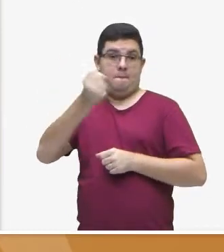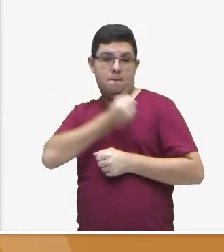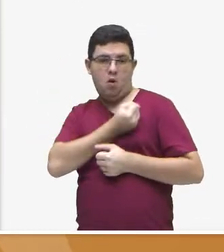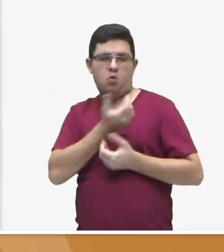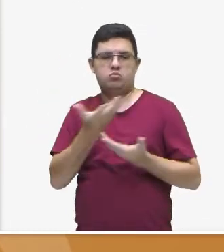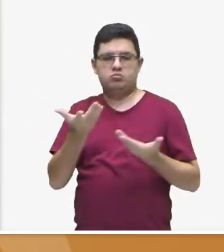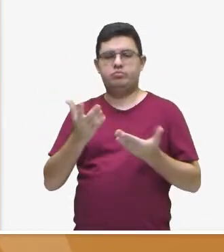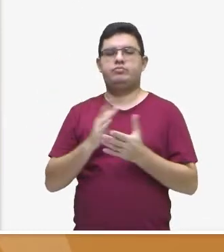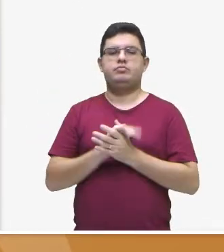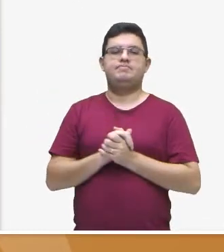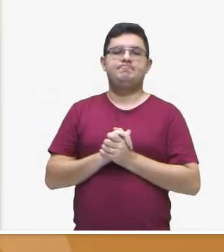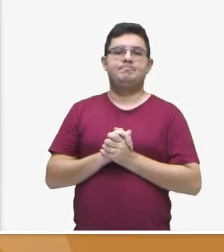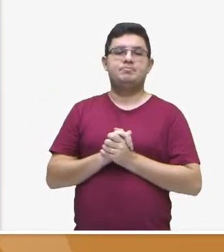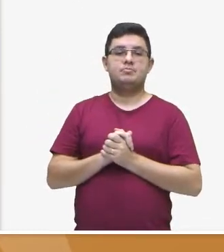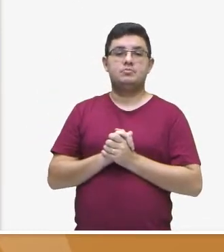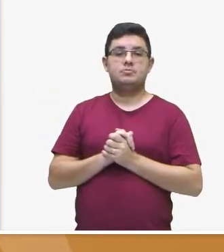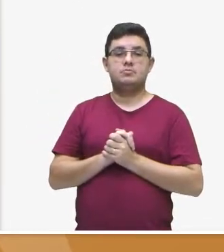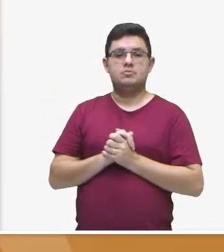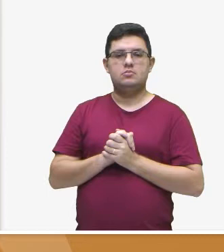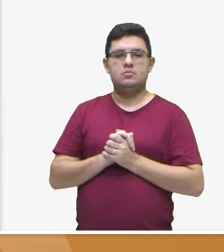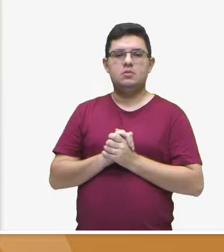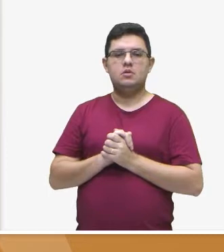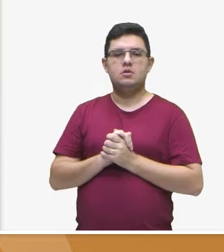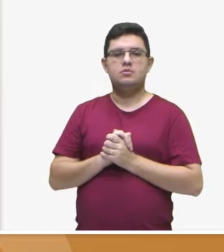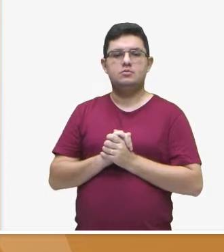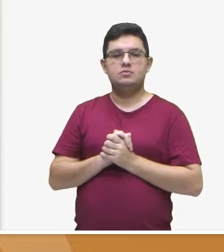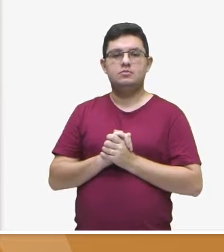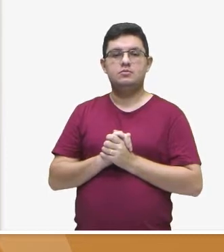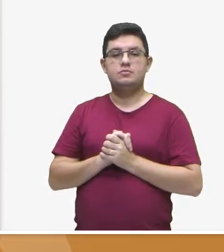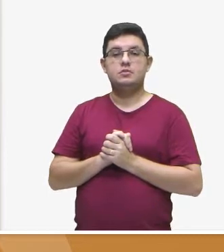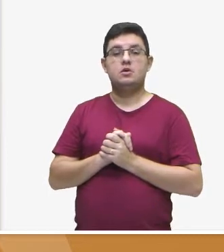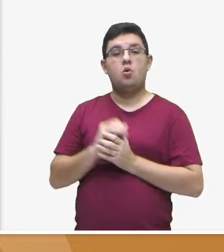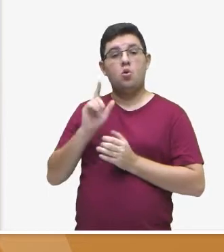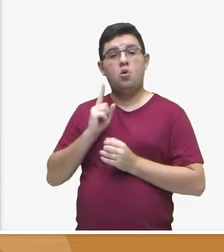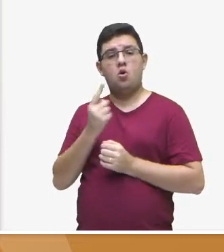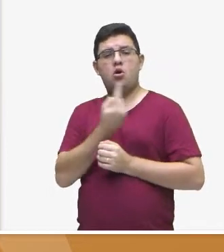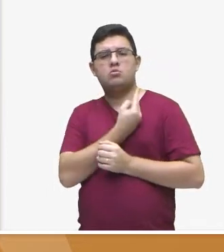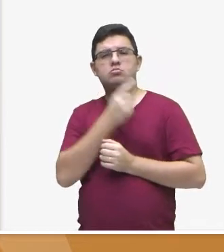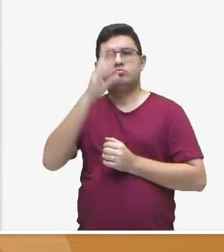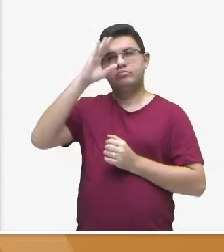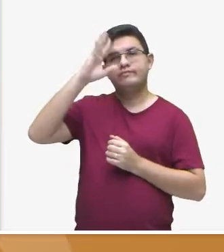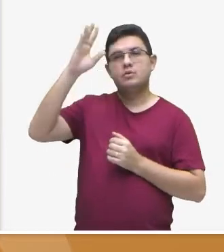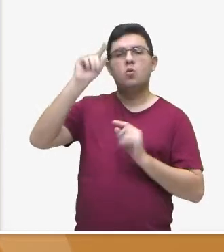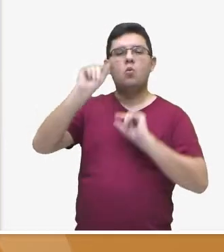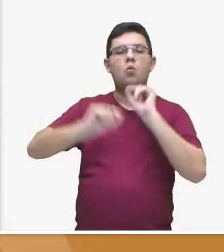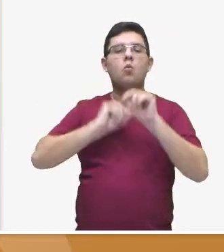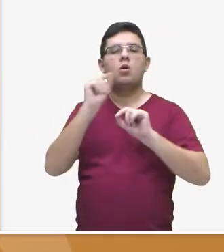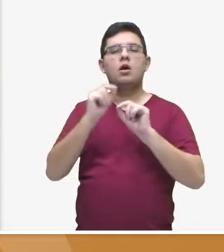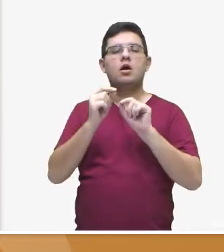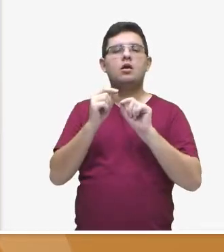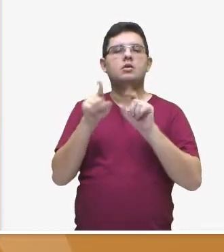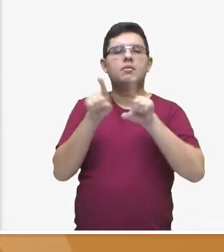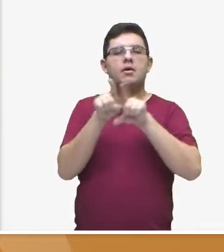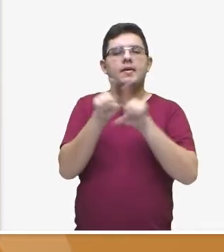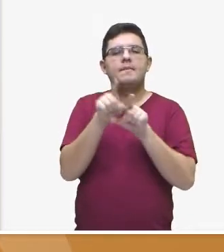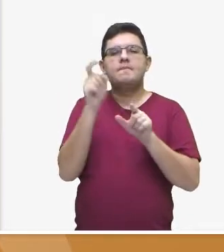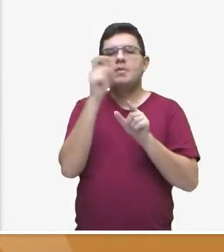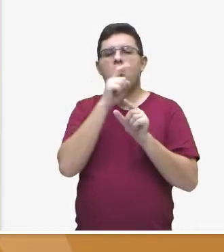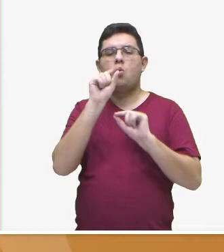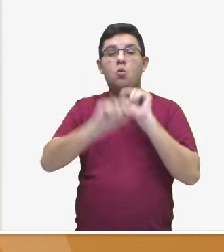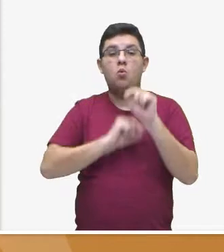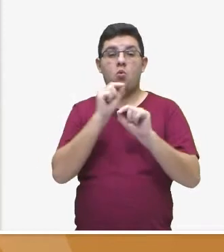Ilusão e mito nós acharmos que os indígenas eles